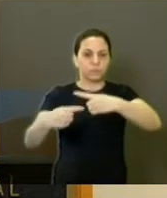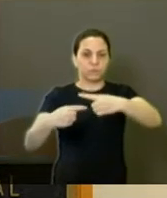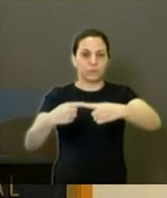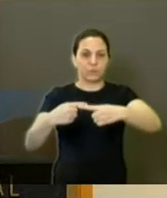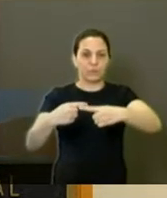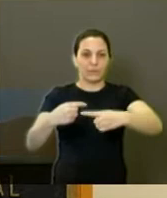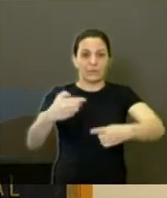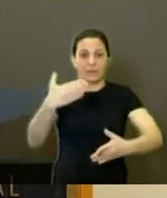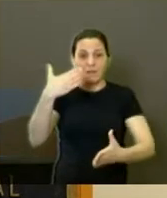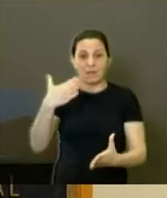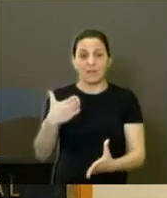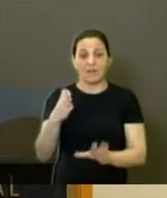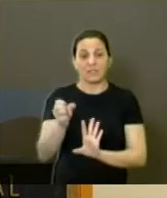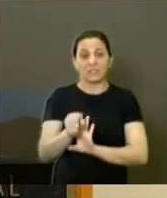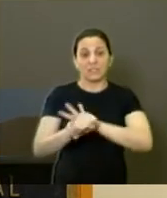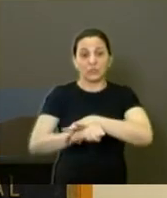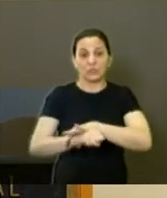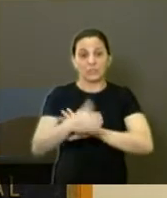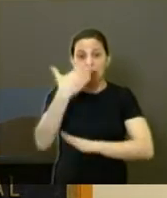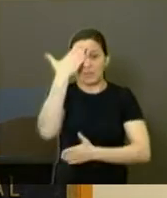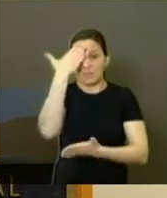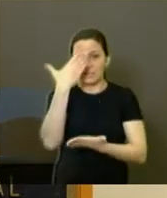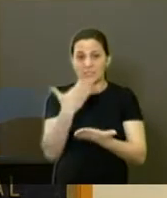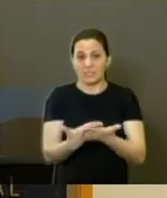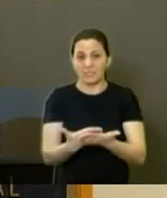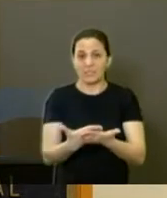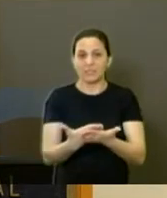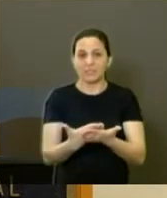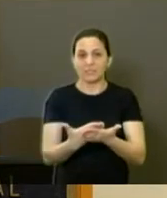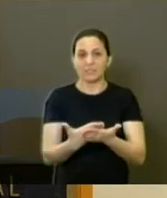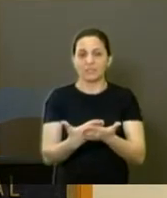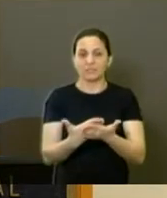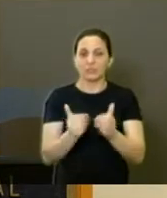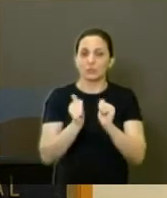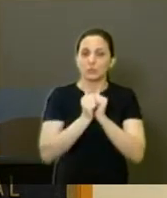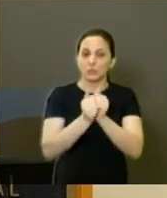posso lhes garantir e ter a certeza que os senhores farão coro comigo,